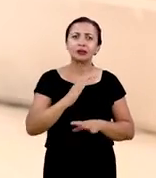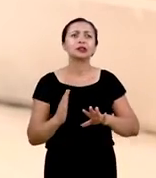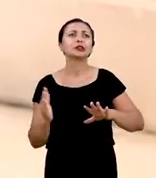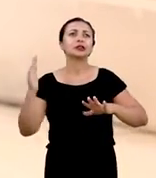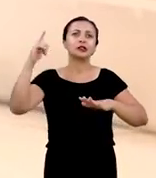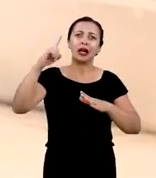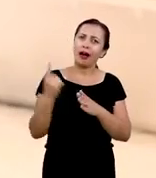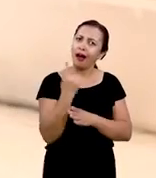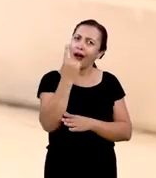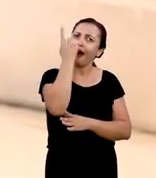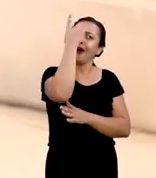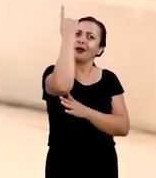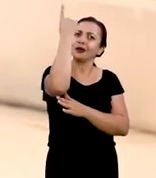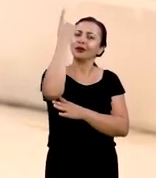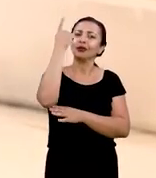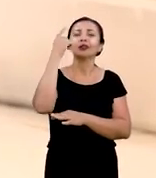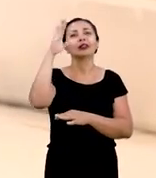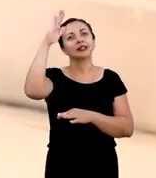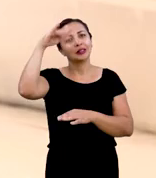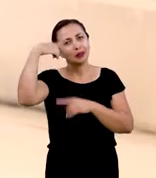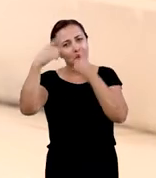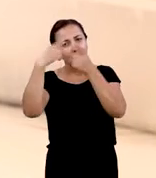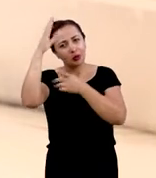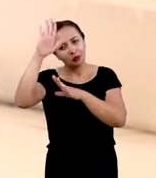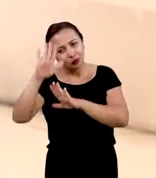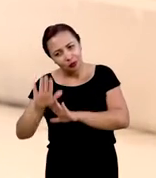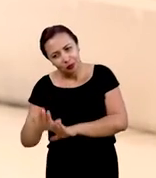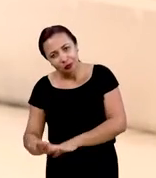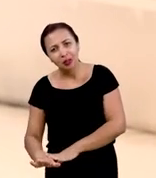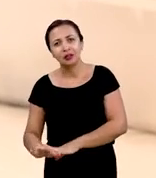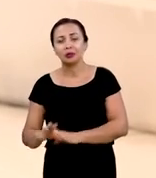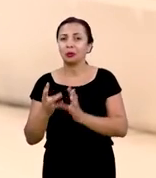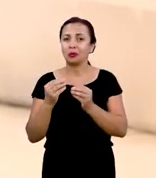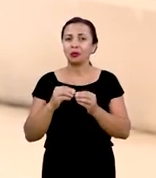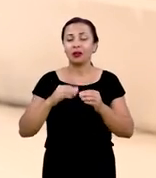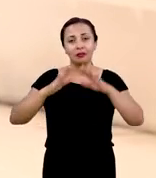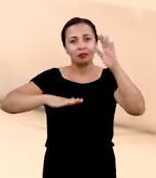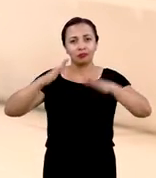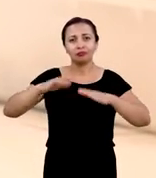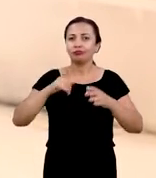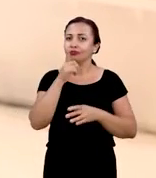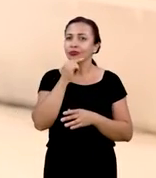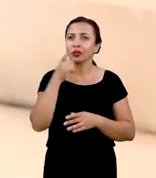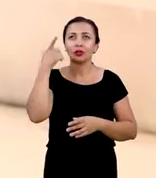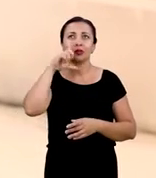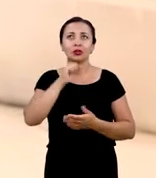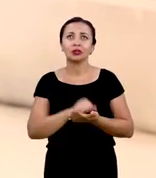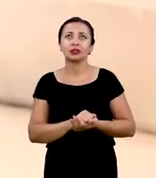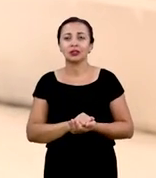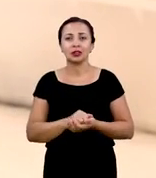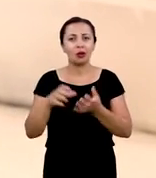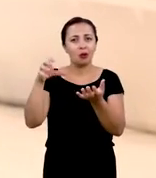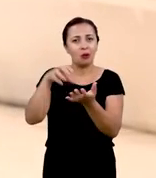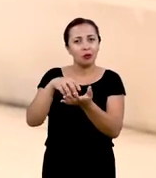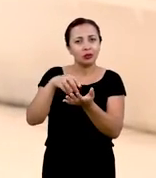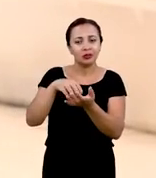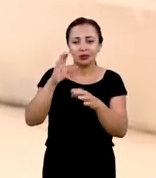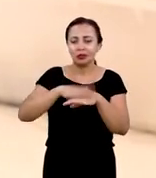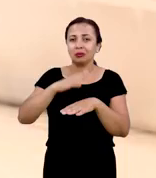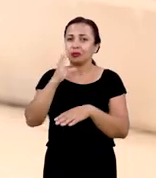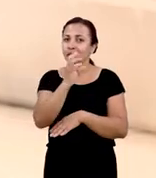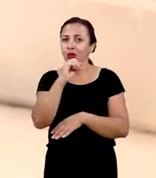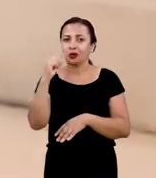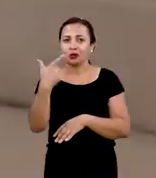vai lá em cima e depois vai lá embaixo, variando uma grande quantidade de água, eles conseguem concentrar mais